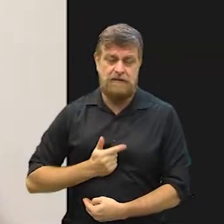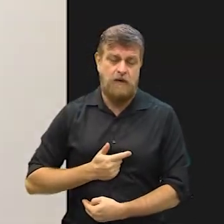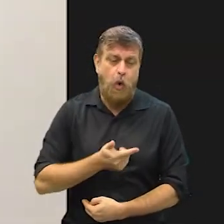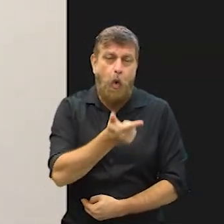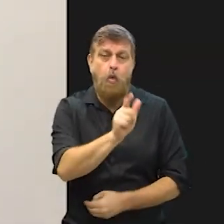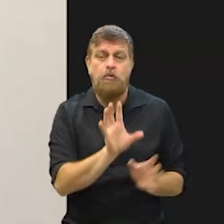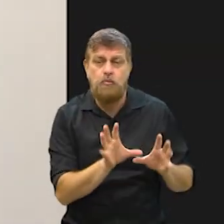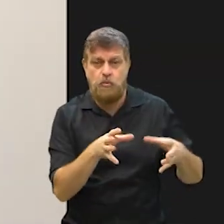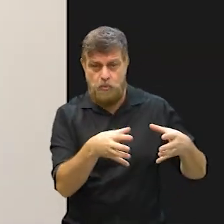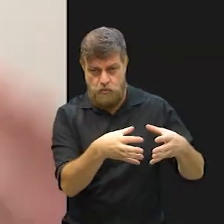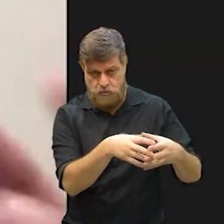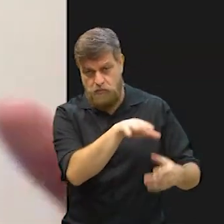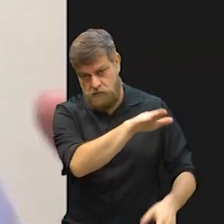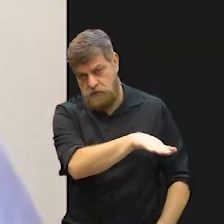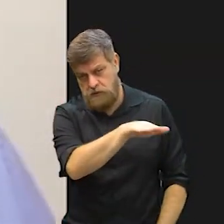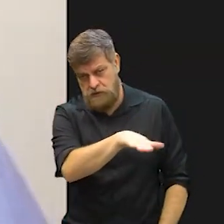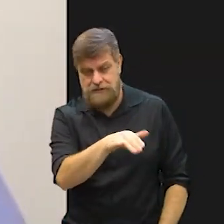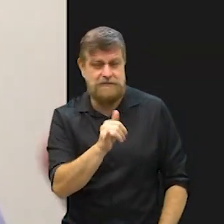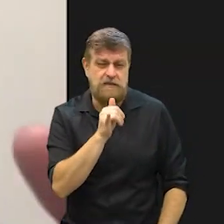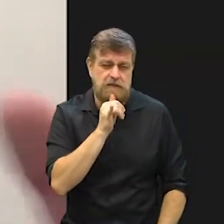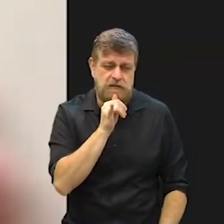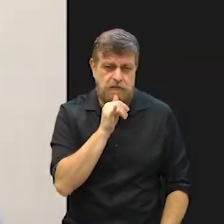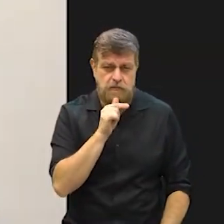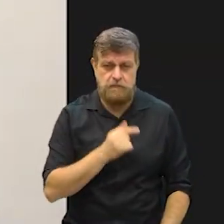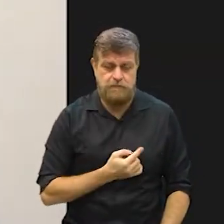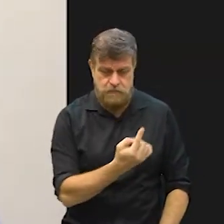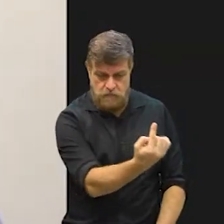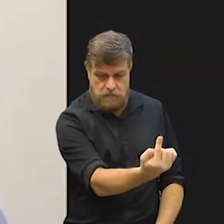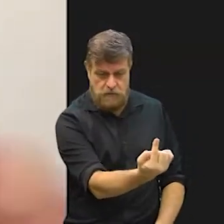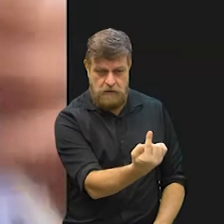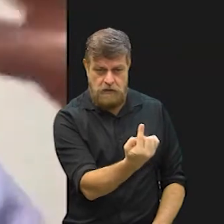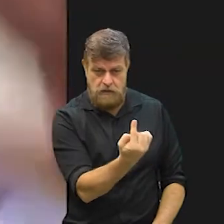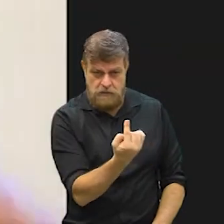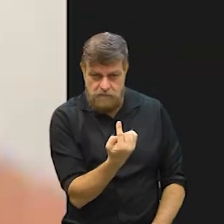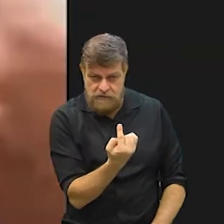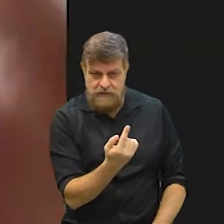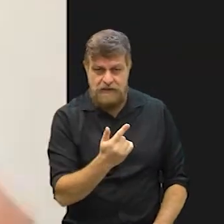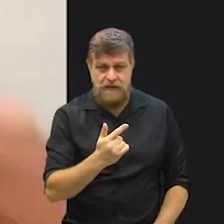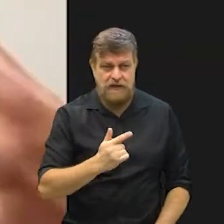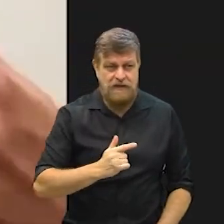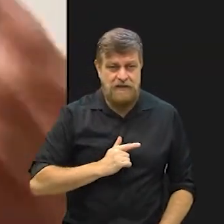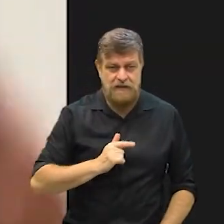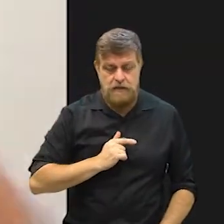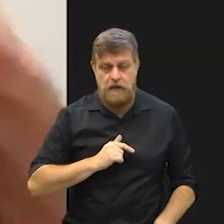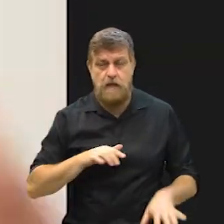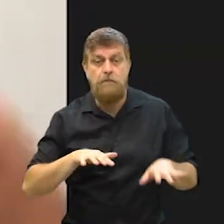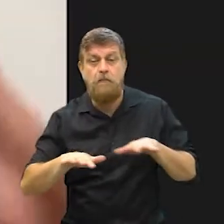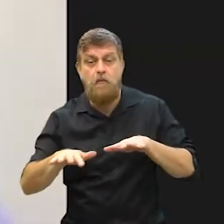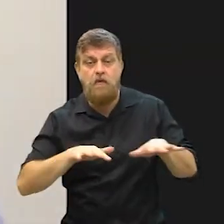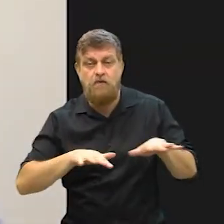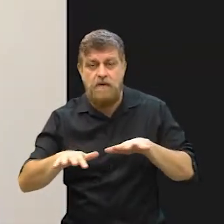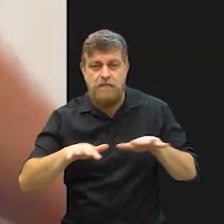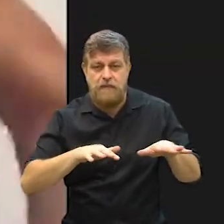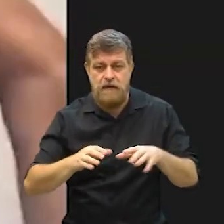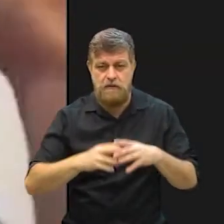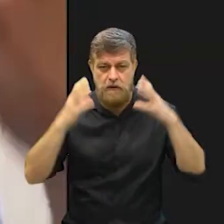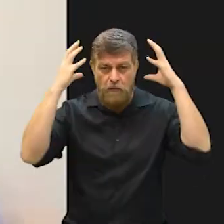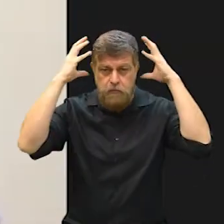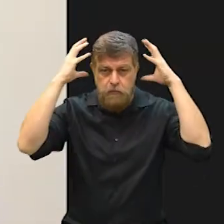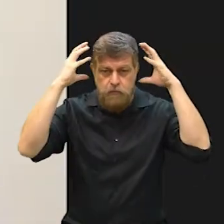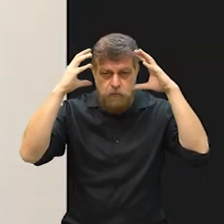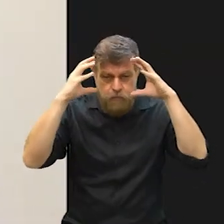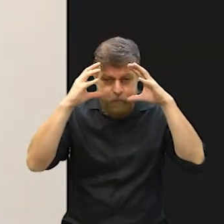Outras crianças, tá, vão chegar até nós com movimentos preservados, com